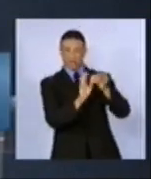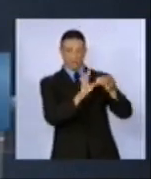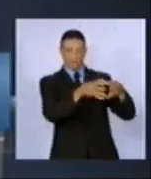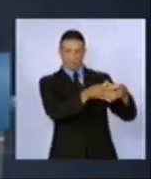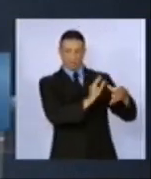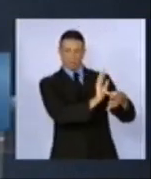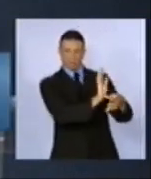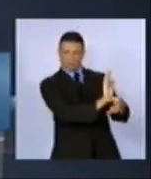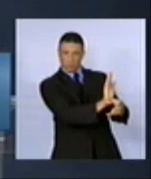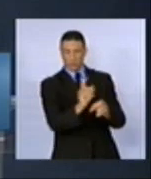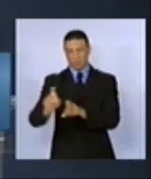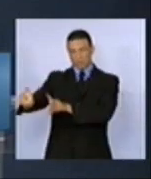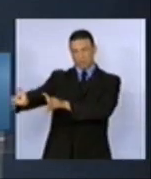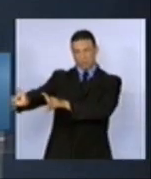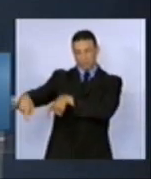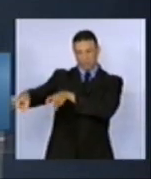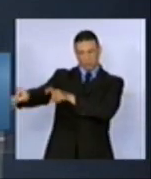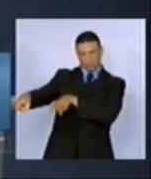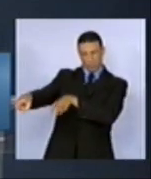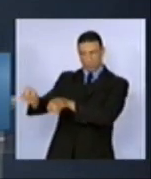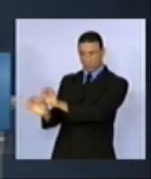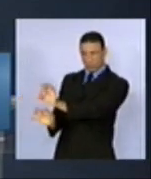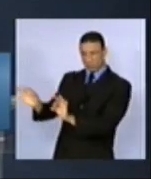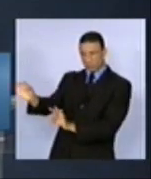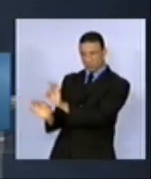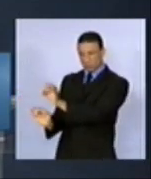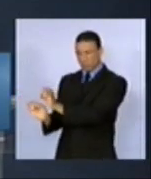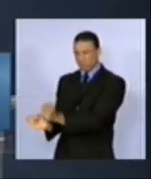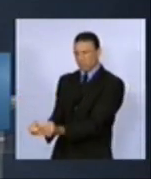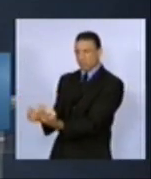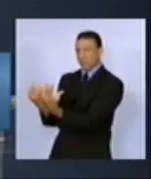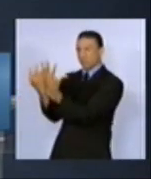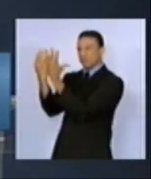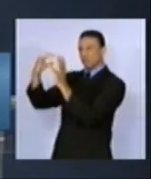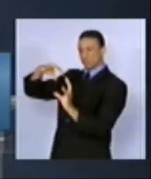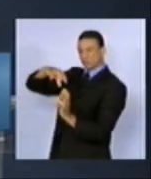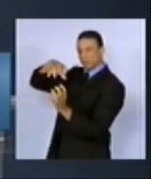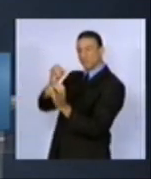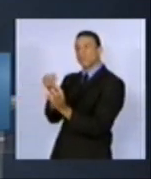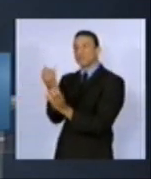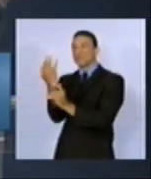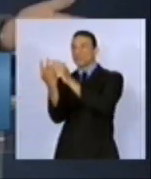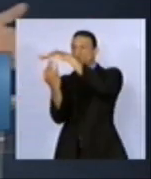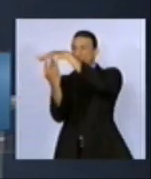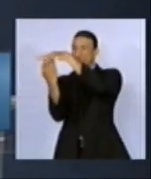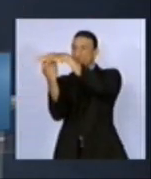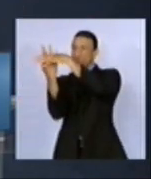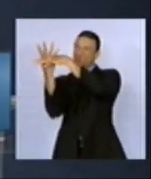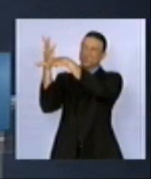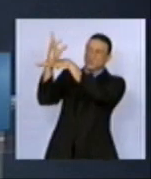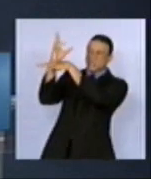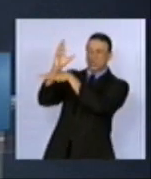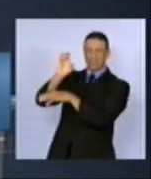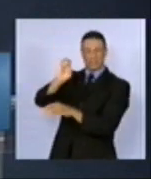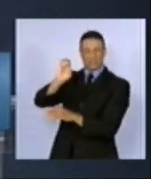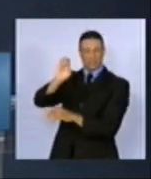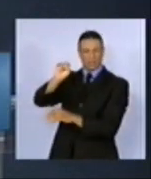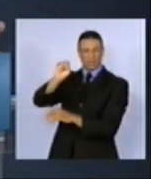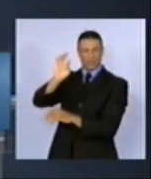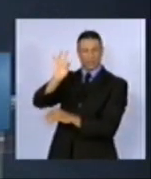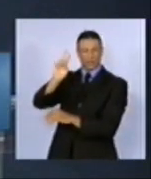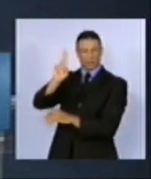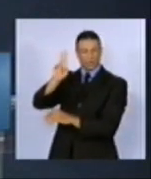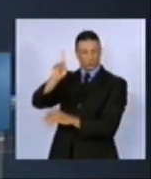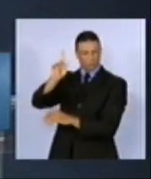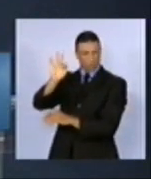agronomia e a emissão de gas de efeito estufa as outras pessoas aqui têm muito mais experiência